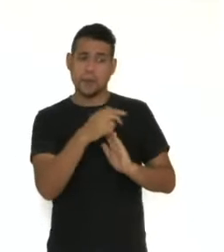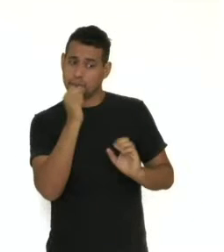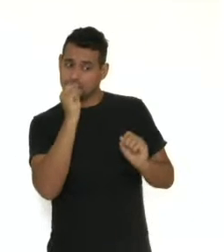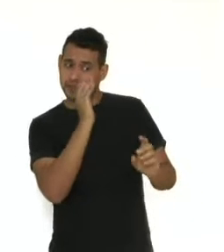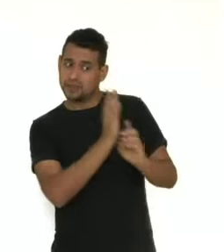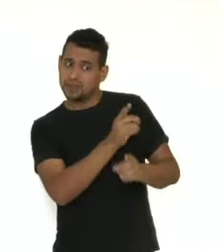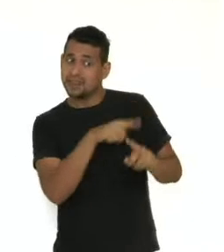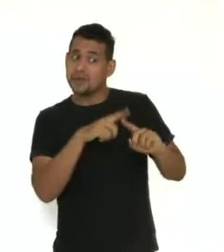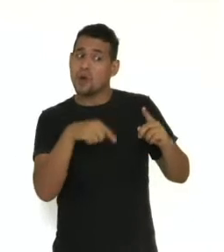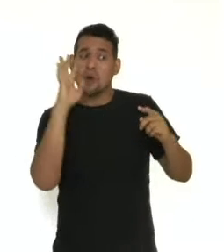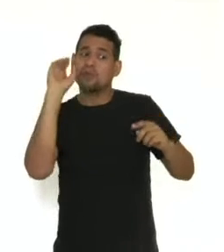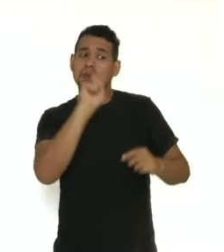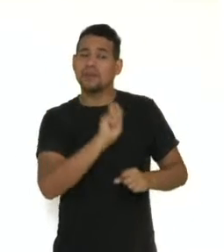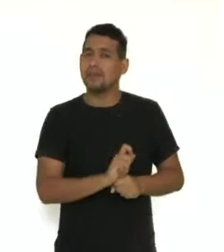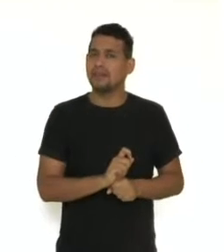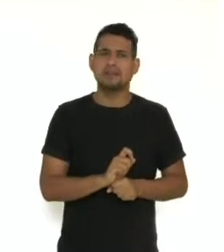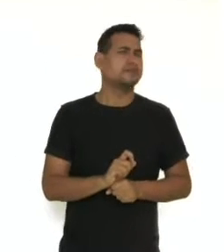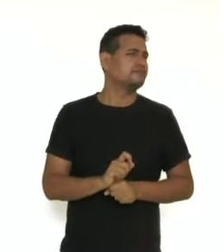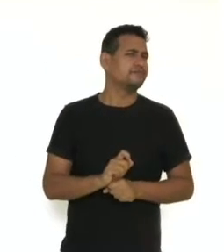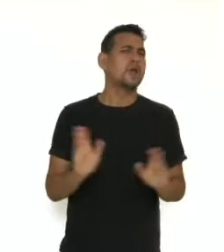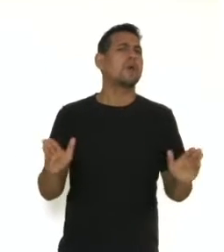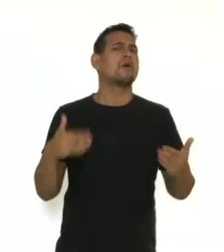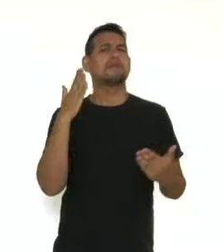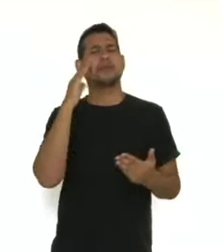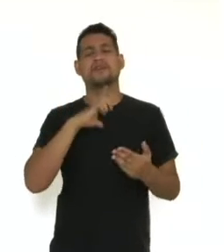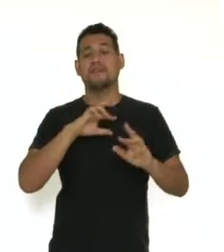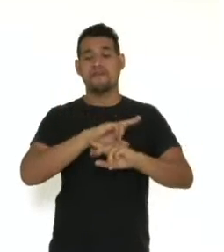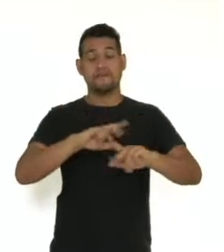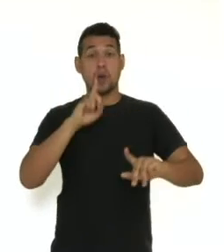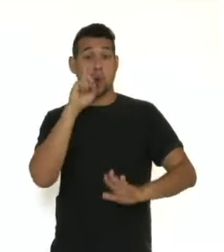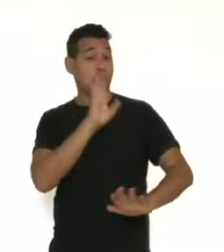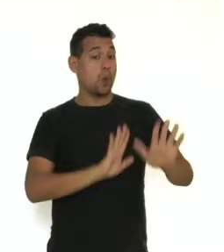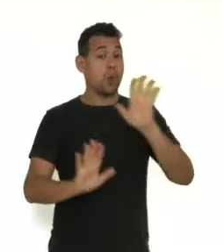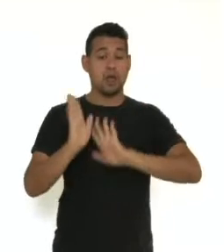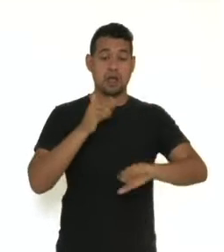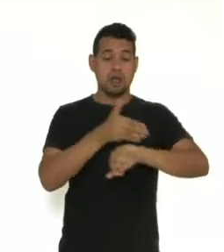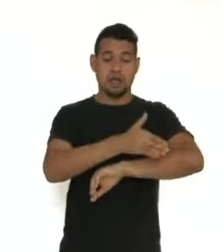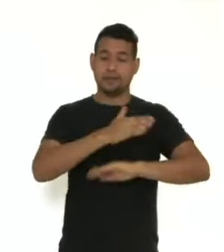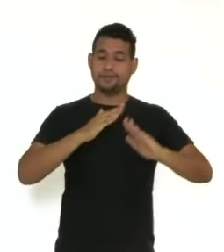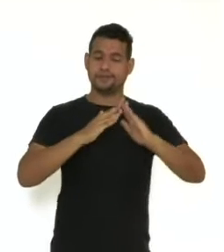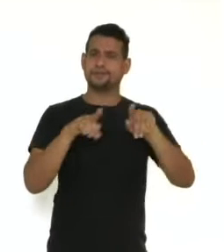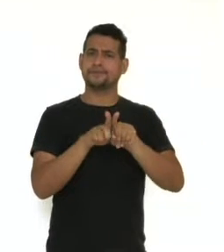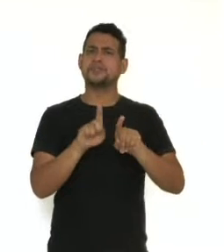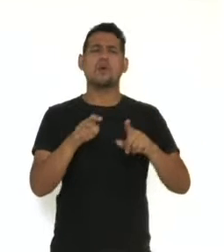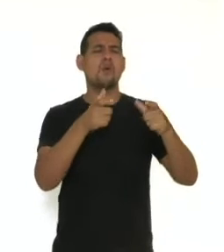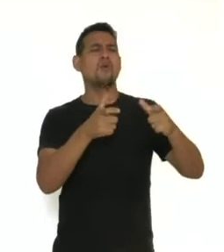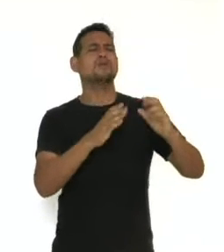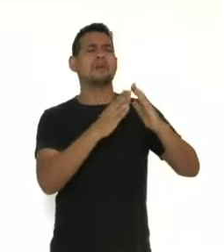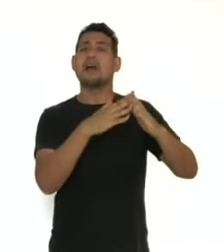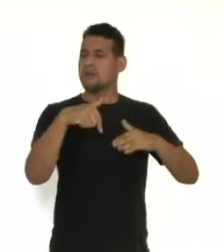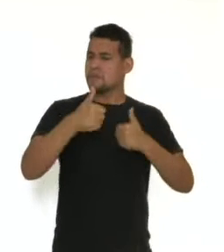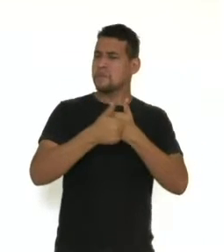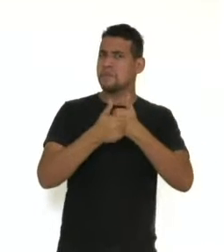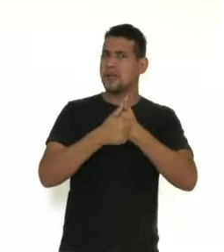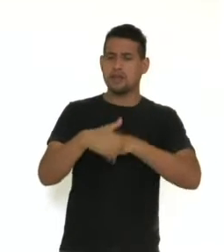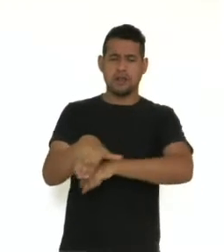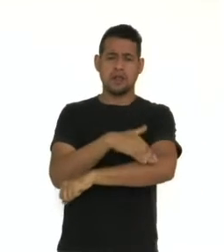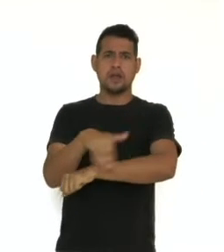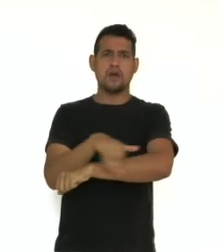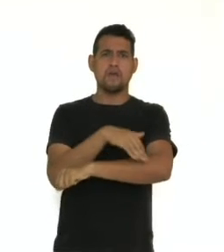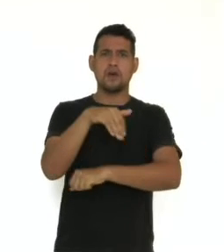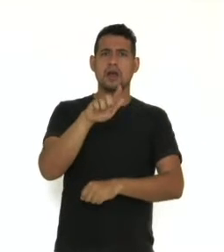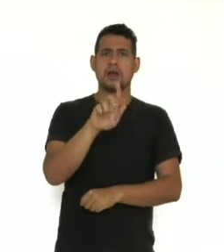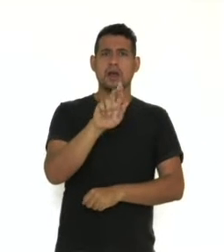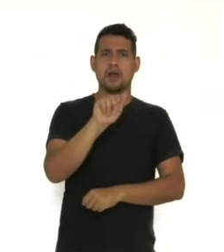E depois? Qual saber? Tive muita cautela ao entrar na casa. Onde é a casa? Aqui perto, na rua da Guarda